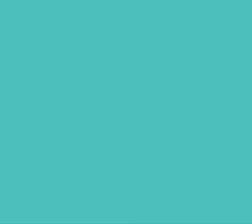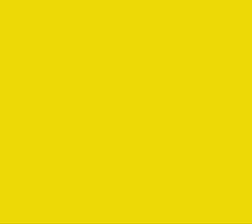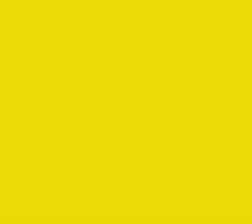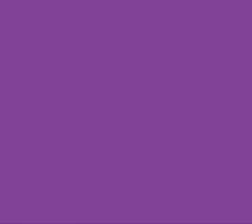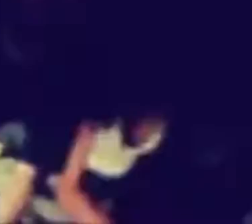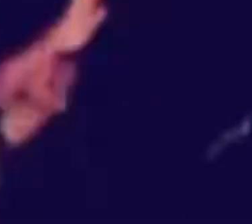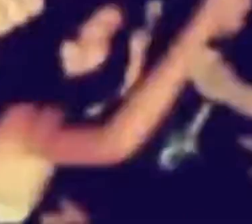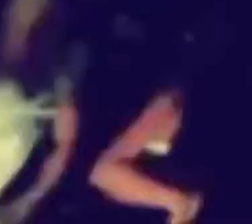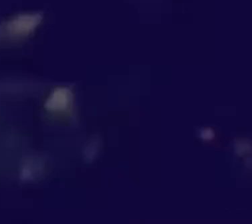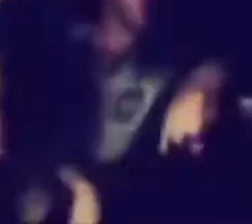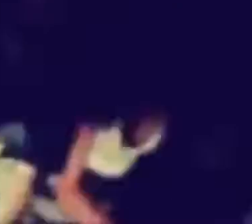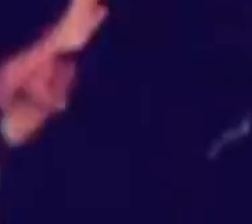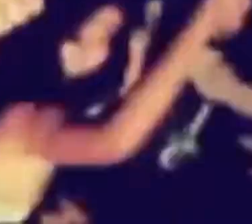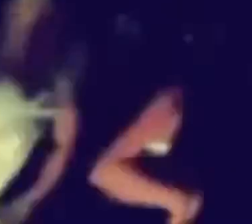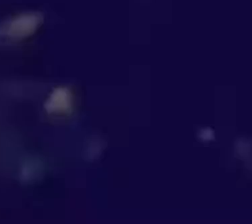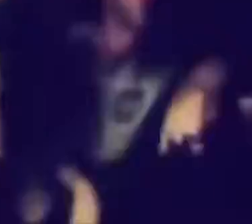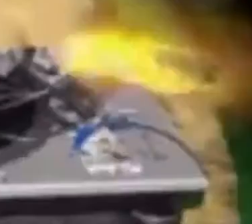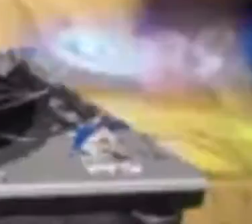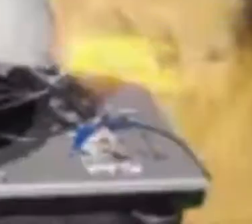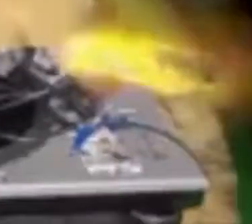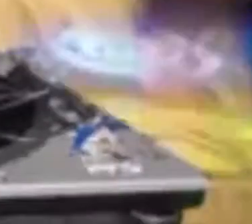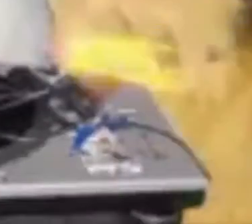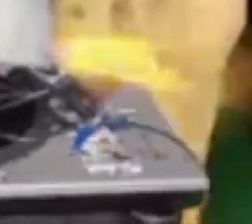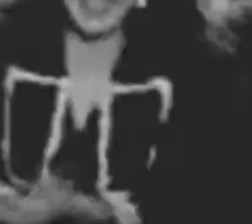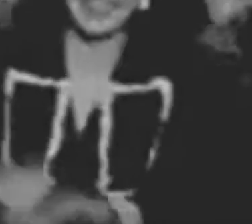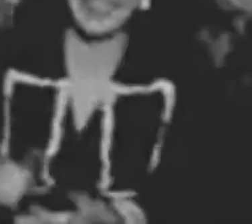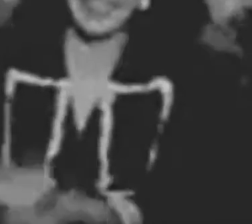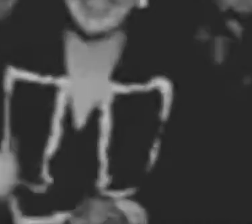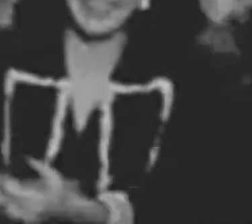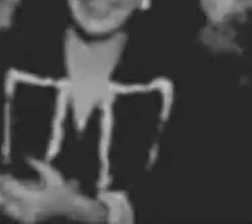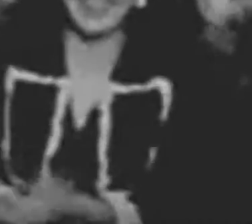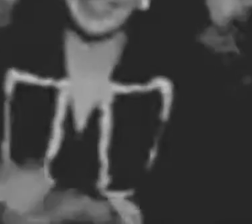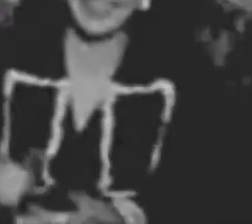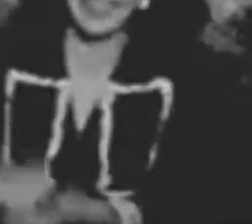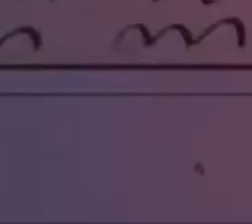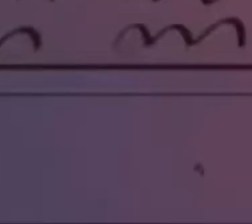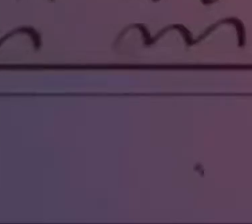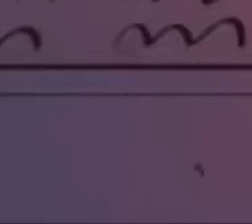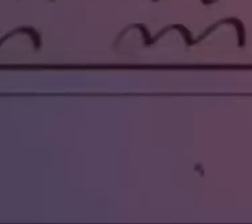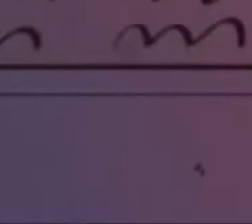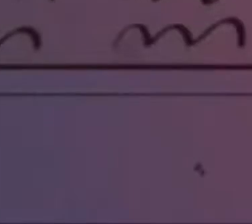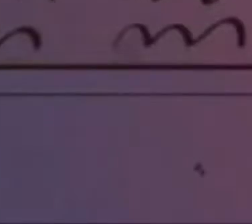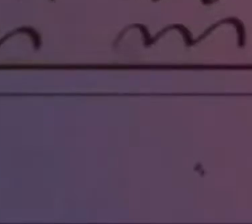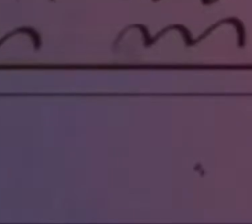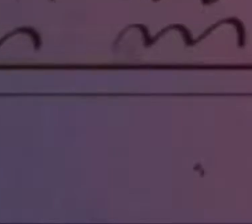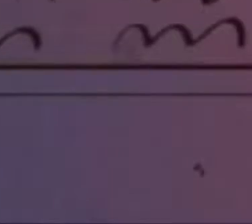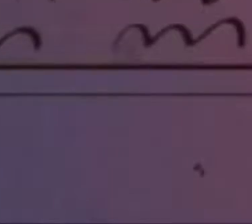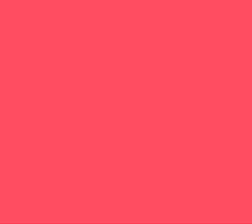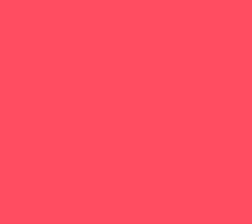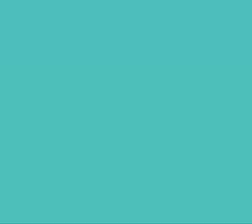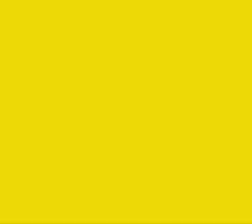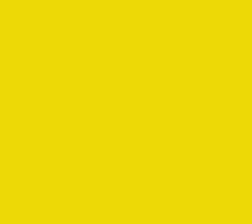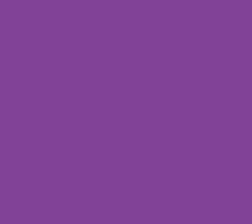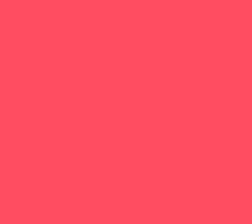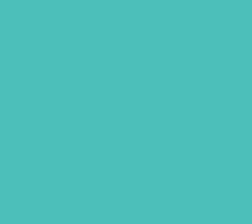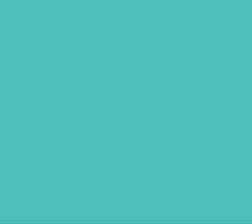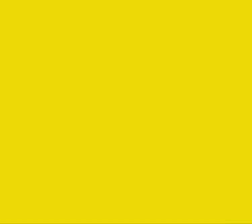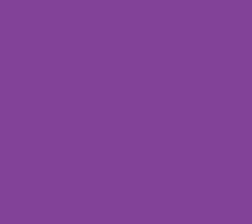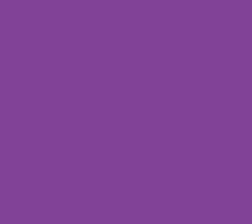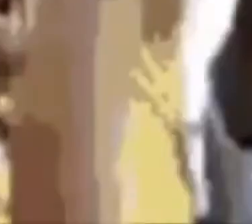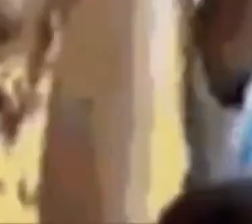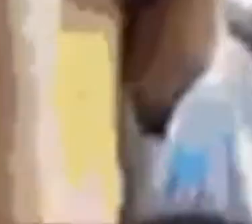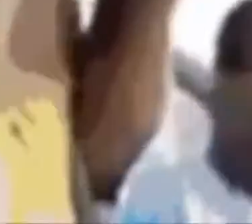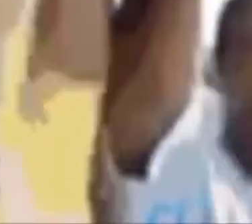Aí eu vi vantagem, meu rolê é só sucesso. No cinema, no teatro, pago meia no ingresso. Aí eu